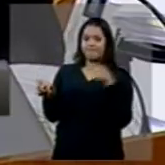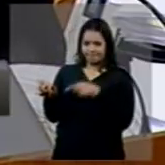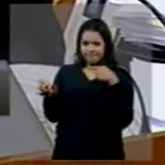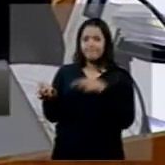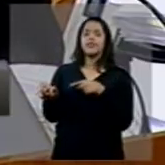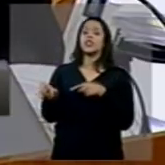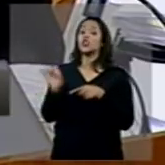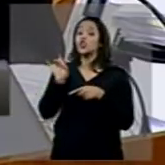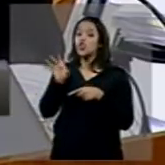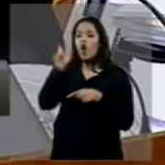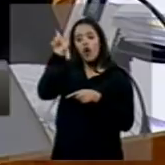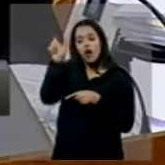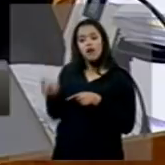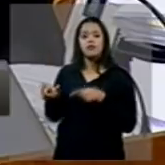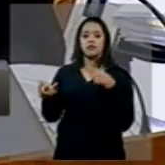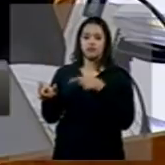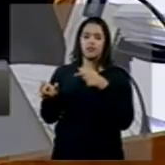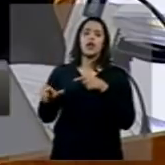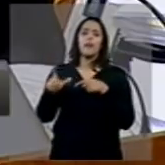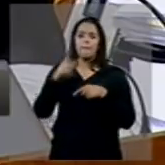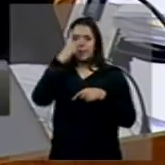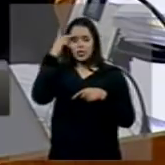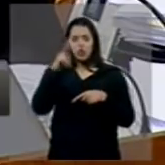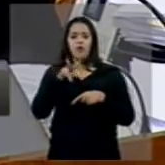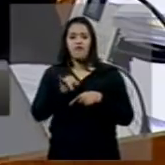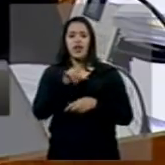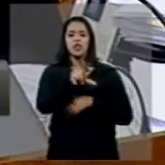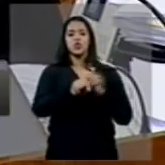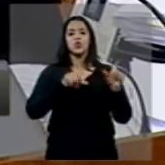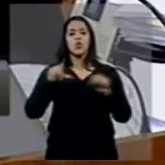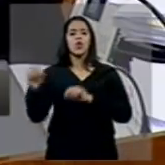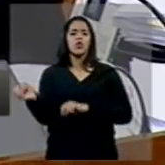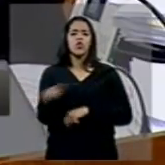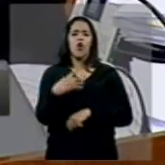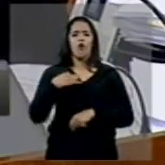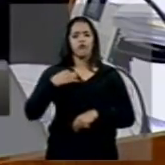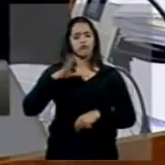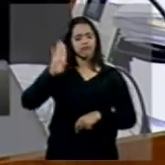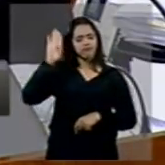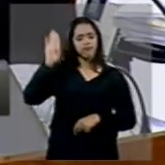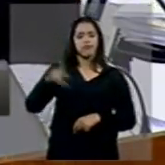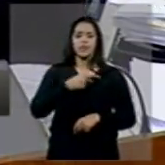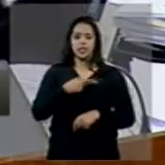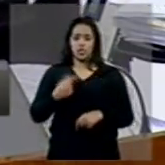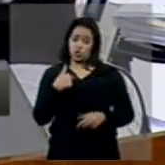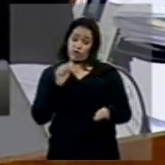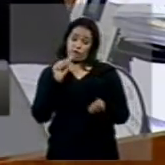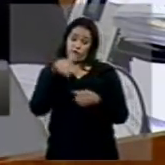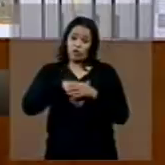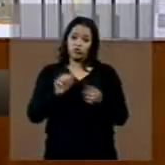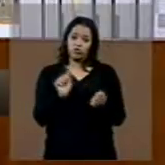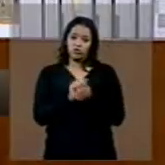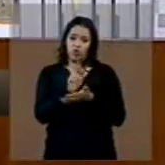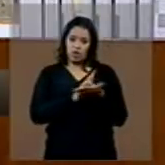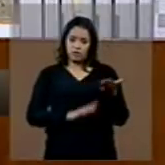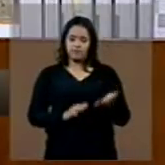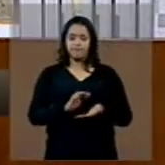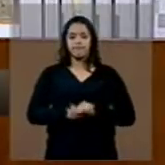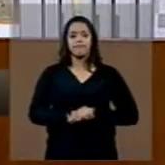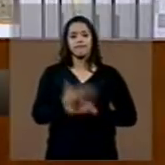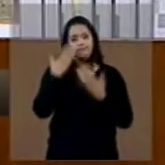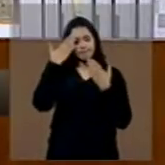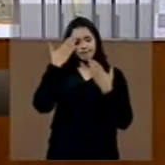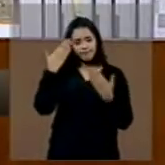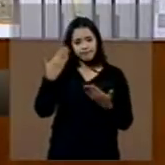e somente esses, são aqueles que vão escolher os novos mandatários do país. É como voto, senhor presidente. Agradeço.